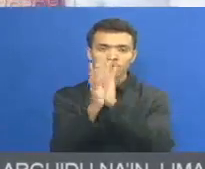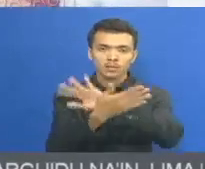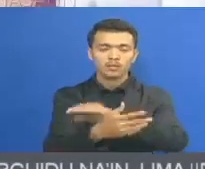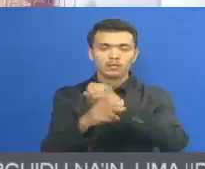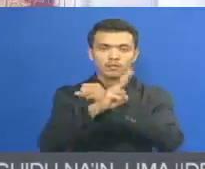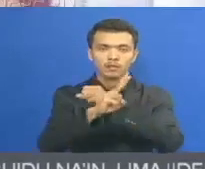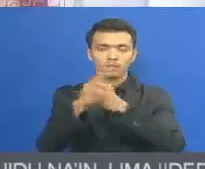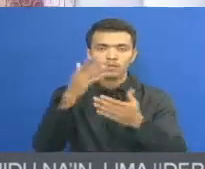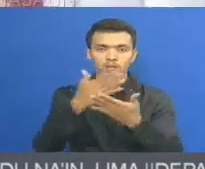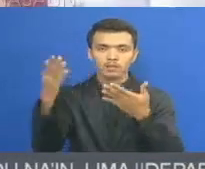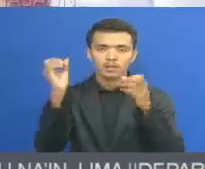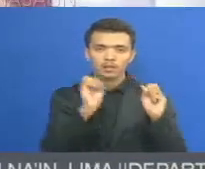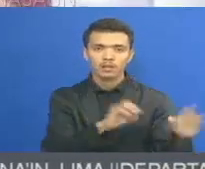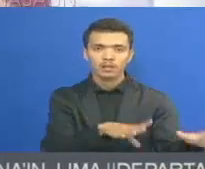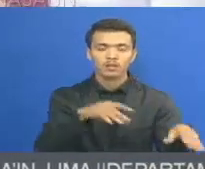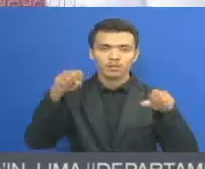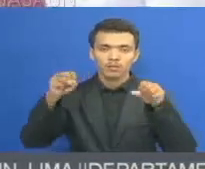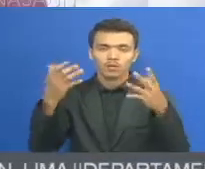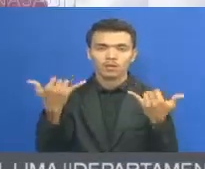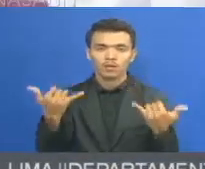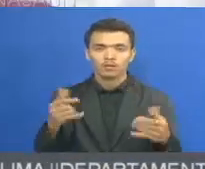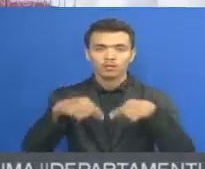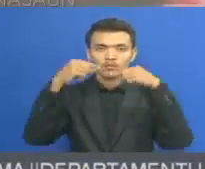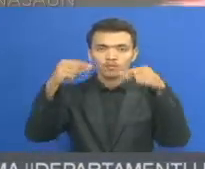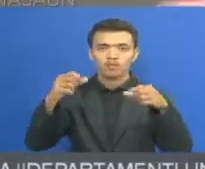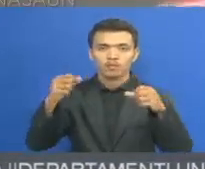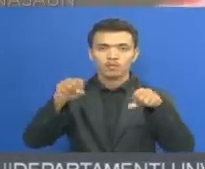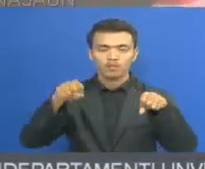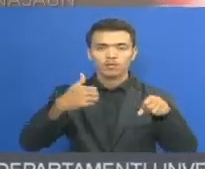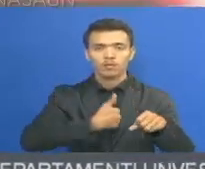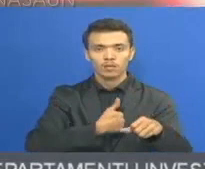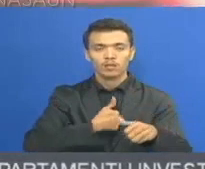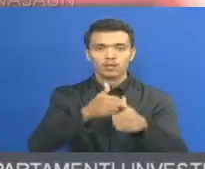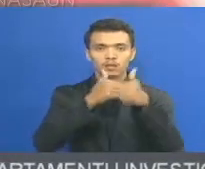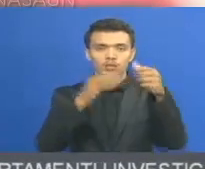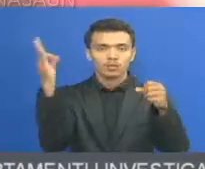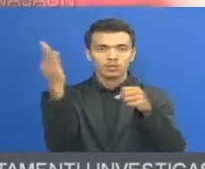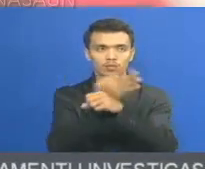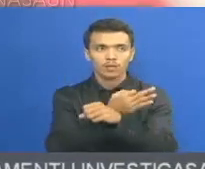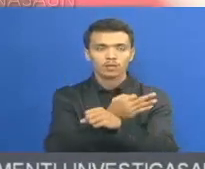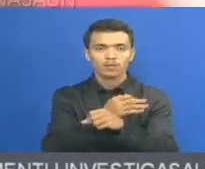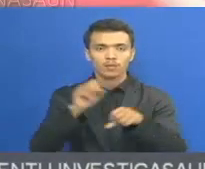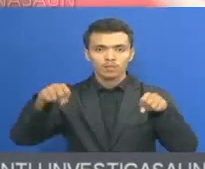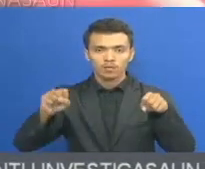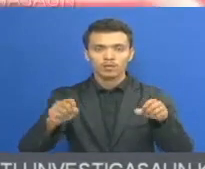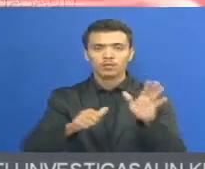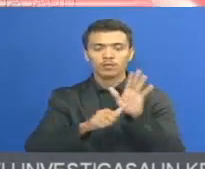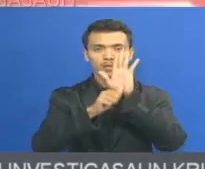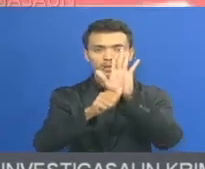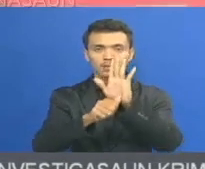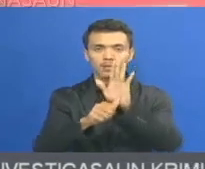lakon. Enquanto motor ne rasig de daun ne entrega ona ba motor nain, baseia ba documentos origem nebe motor nain